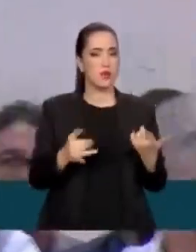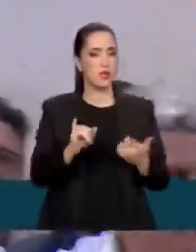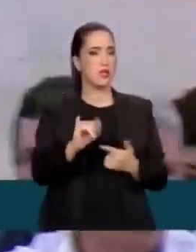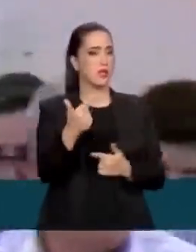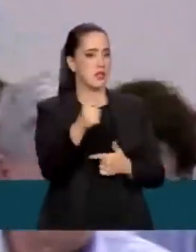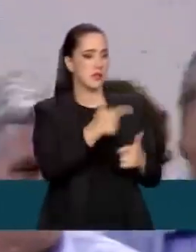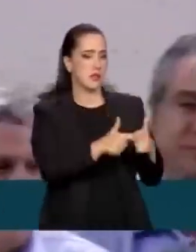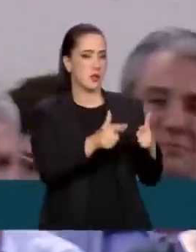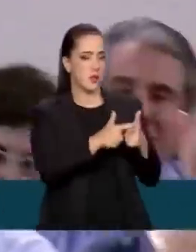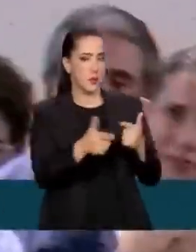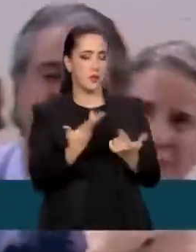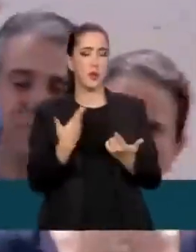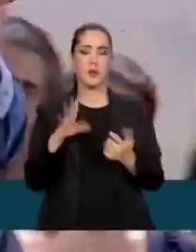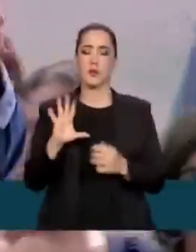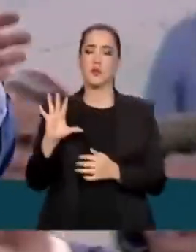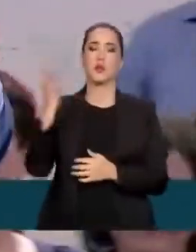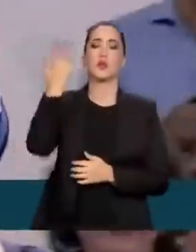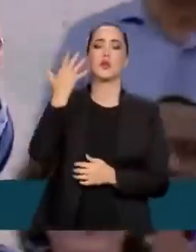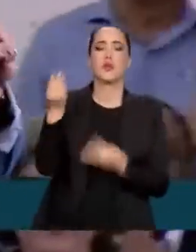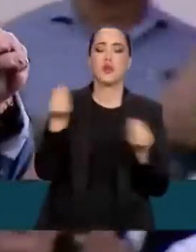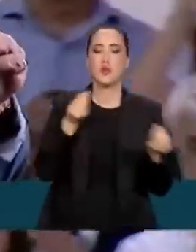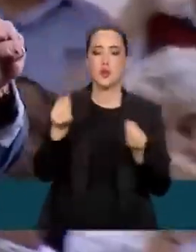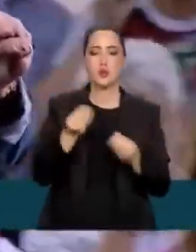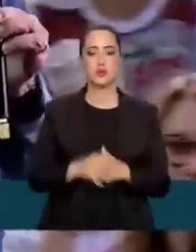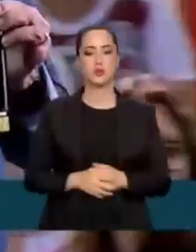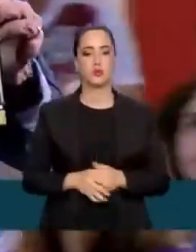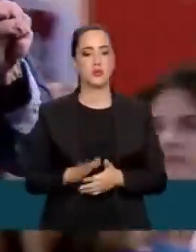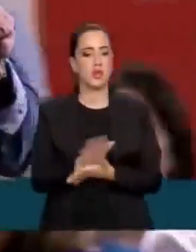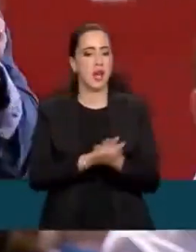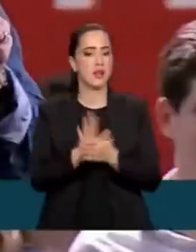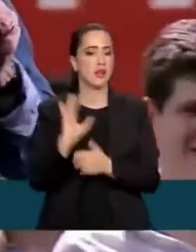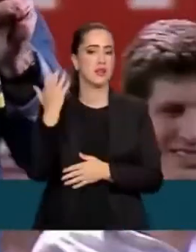não tiver problema, a gente não consegue resolver nada.